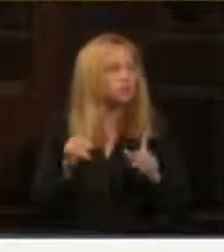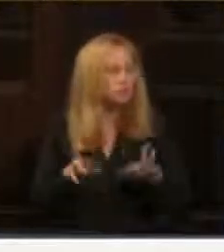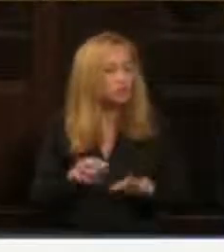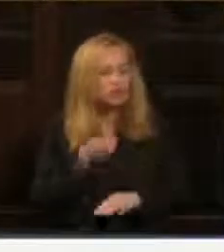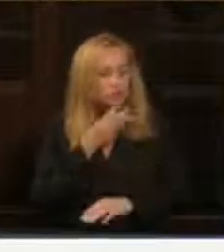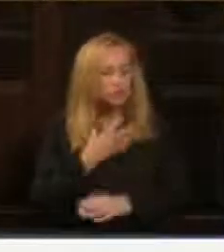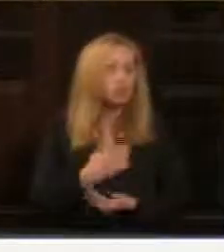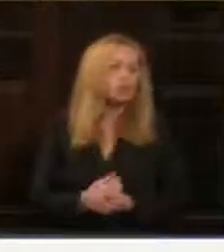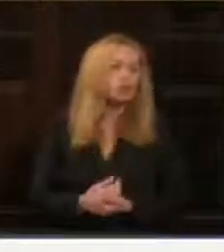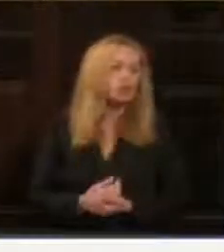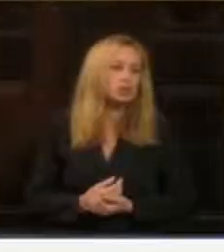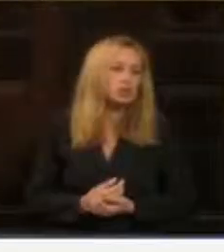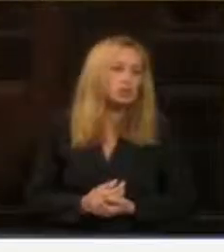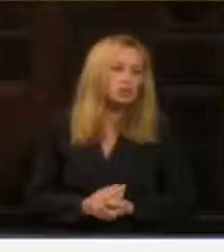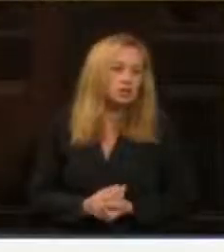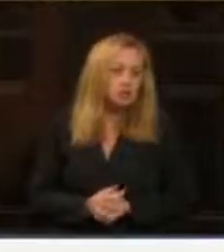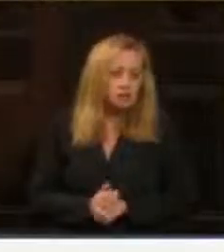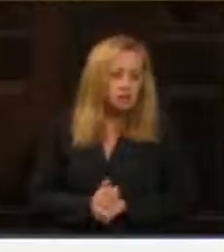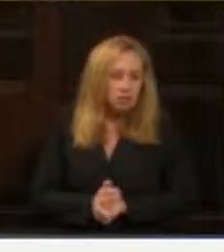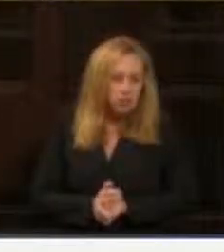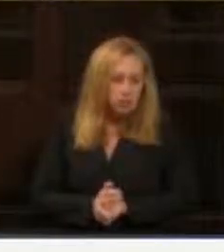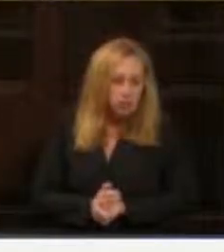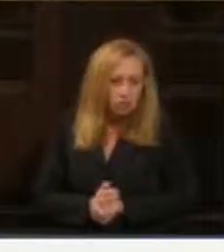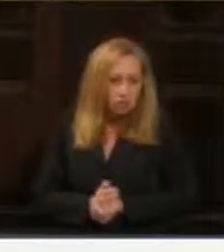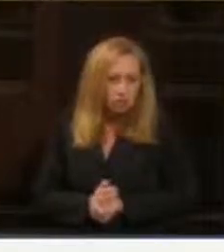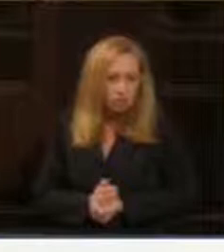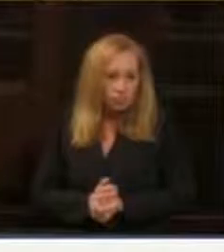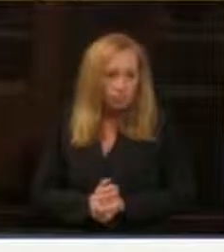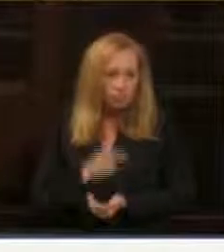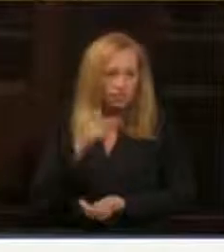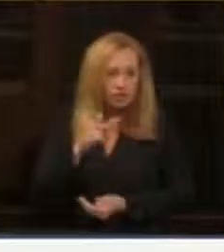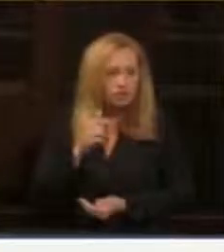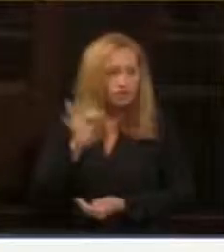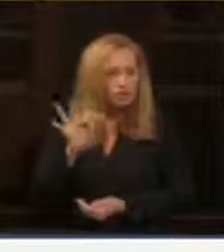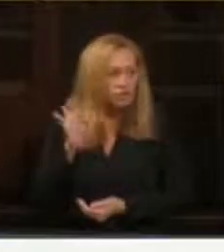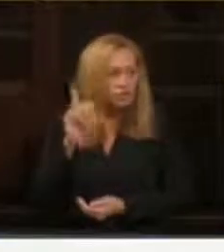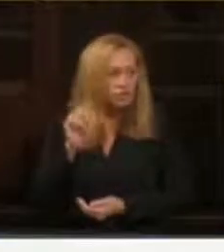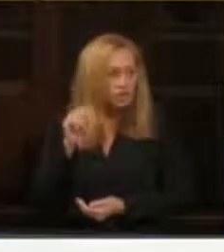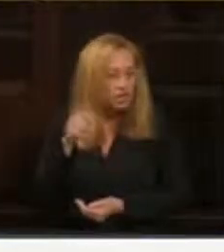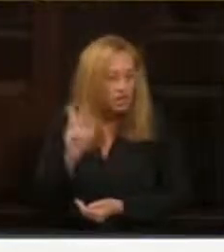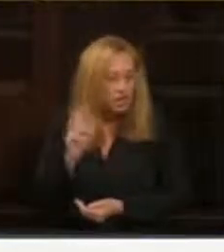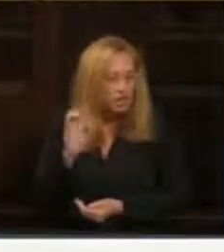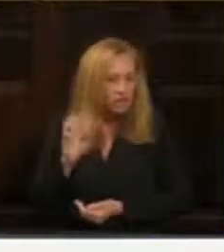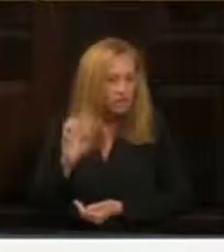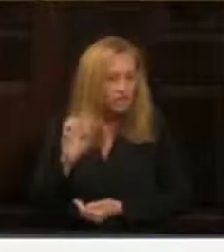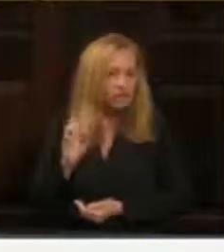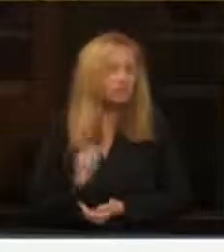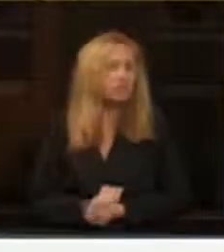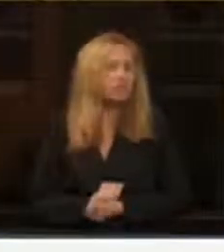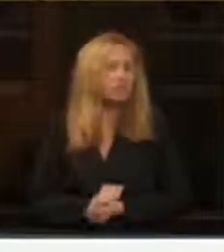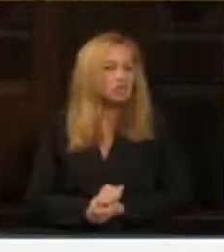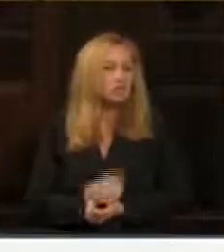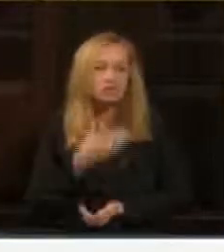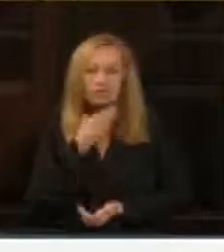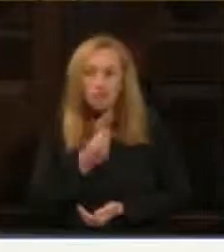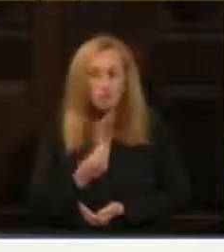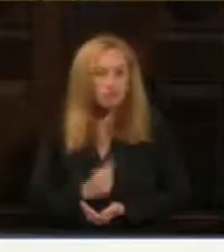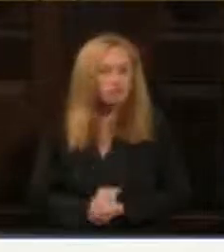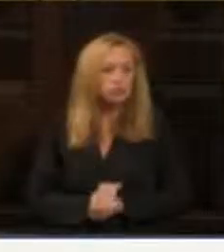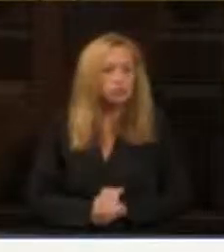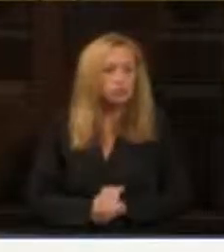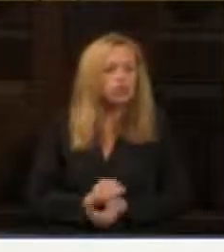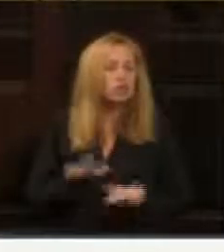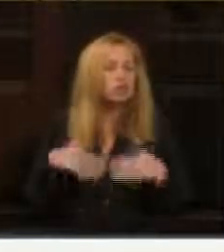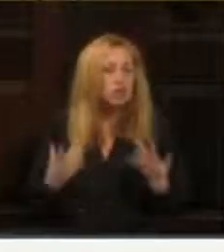fala de hoje, são referências muito mais de fake news do que de um debate de fato sobre o Brasil. Qual